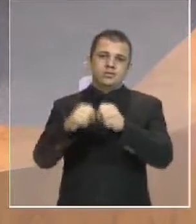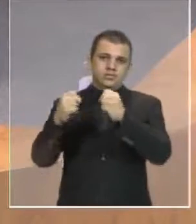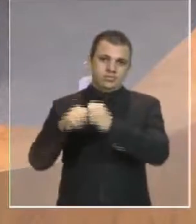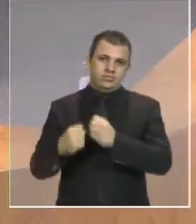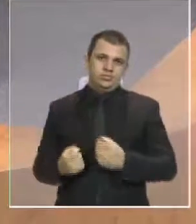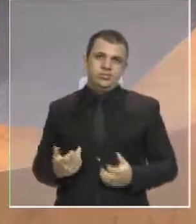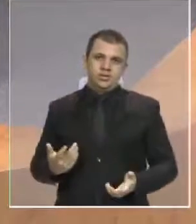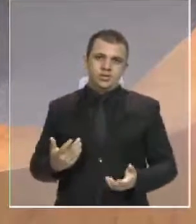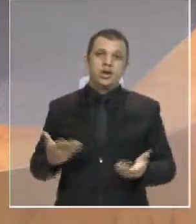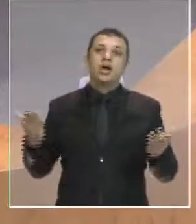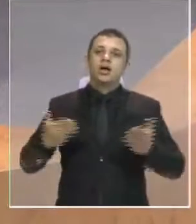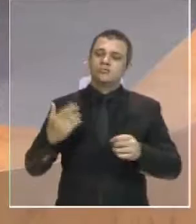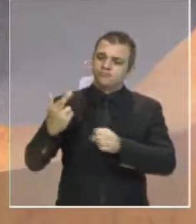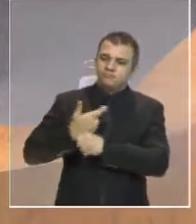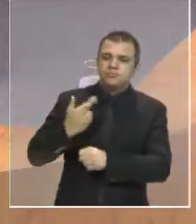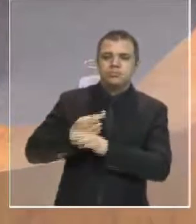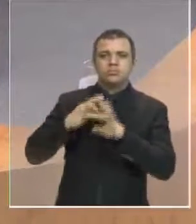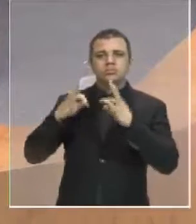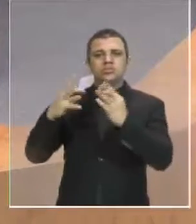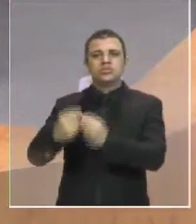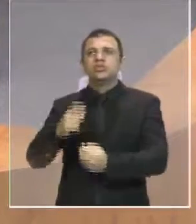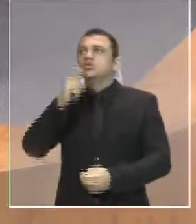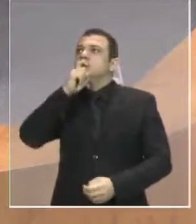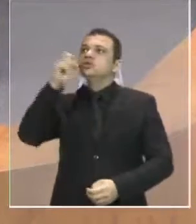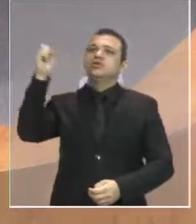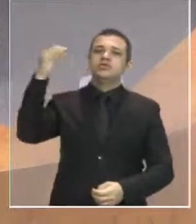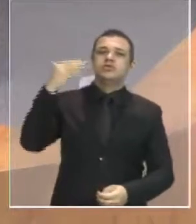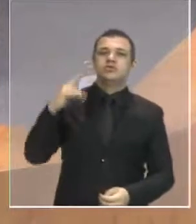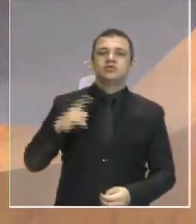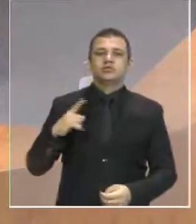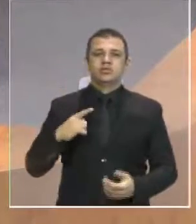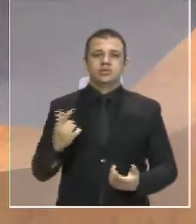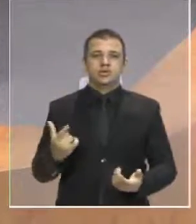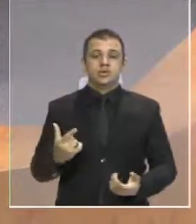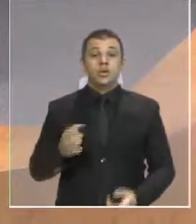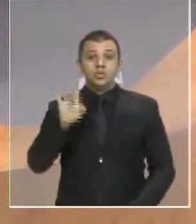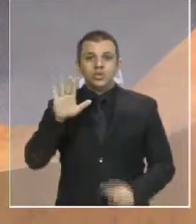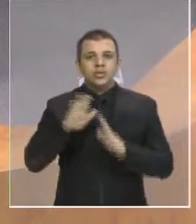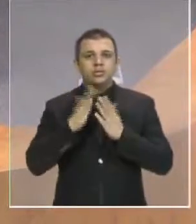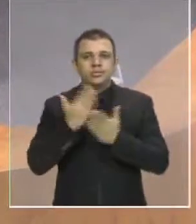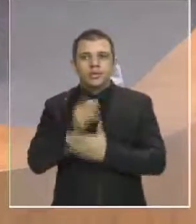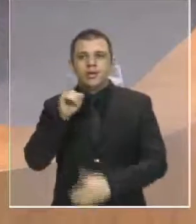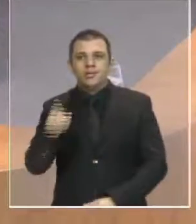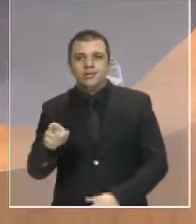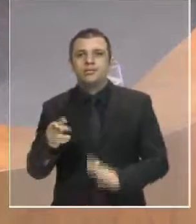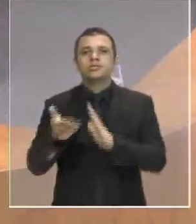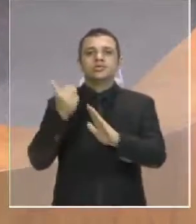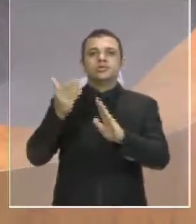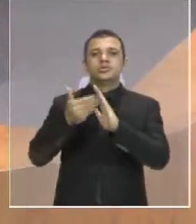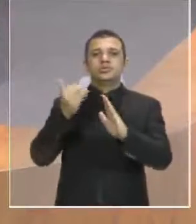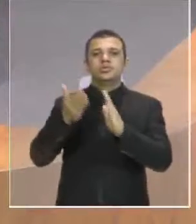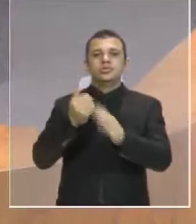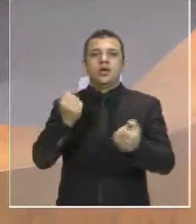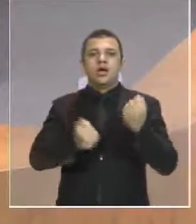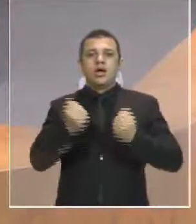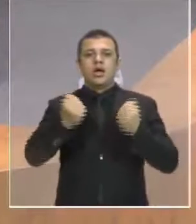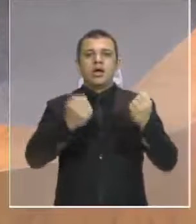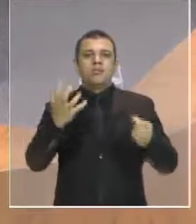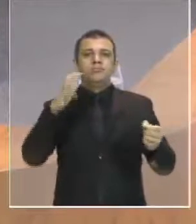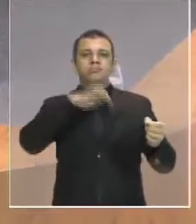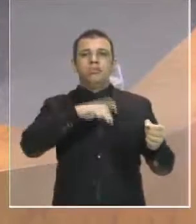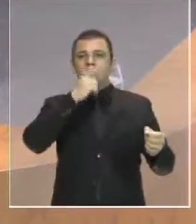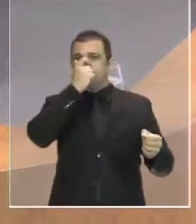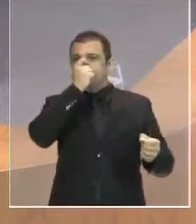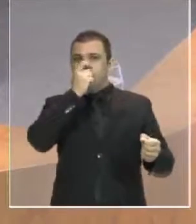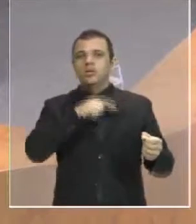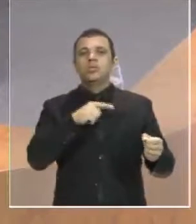lixo. E aqui eu não vi nenhum pronunciamento nessa tribuna em defesa desses alunos que tiveram que ir para o Piauí